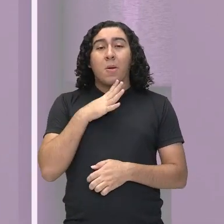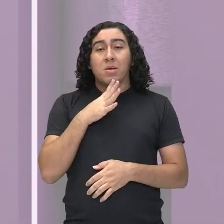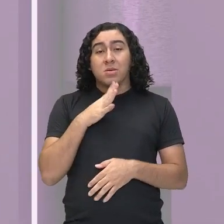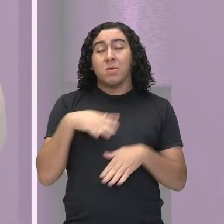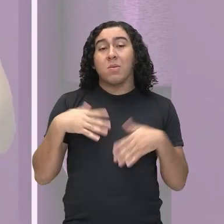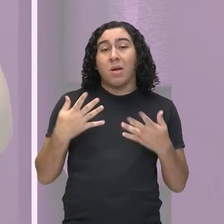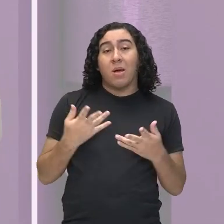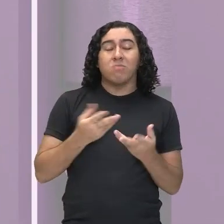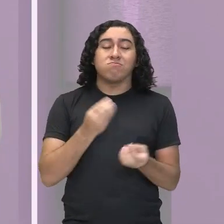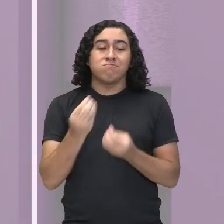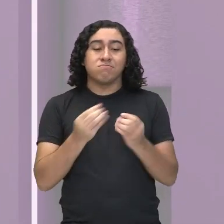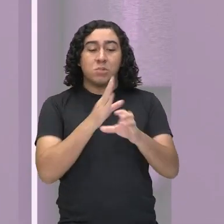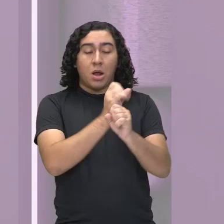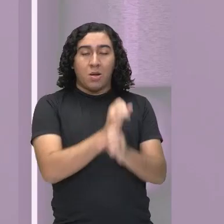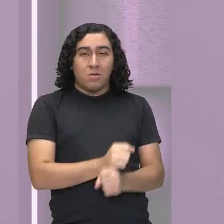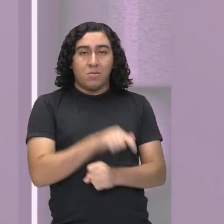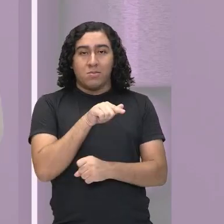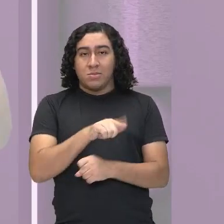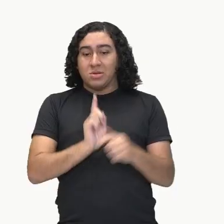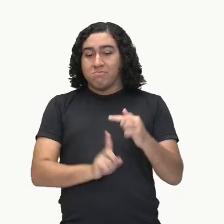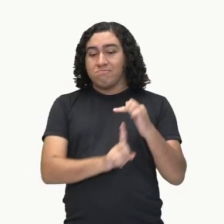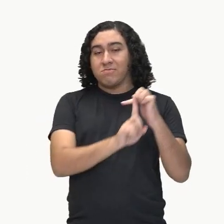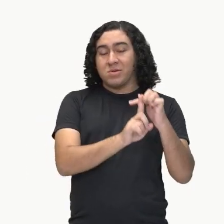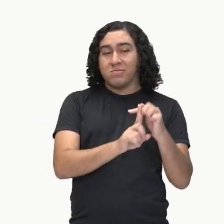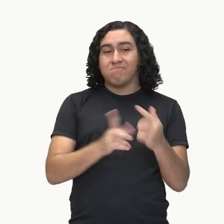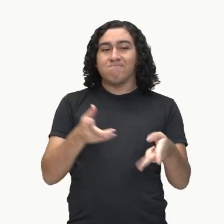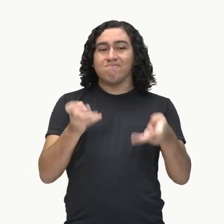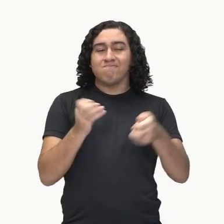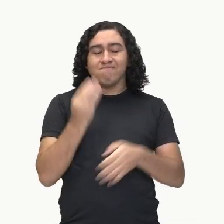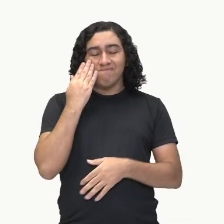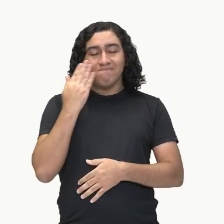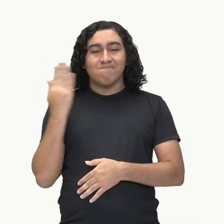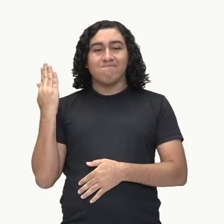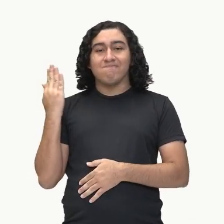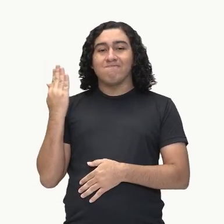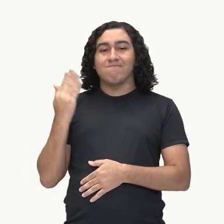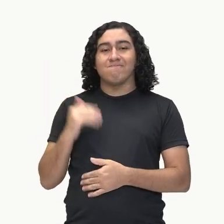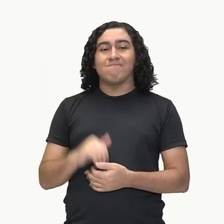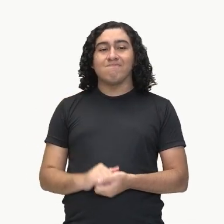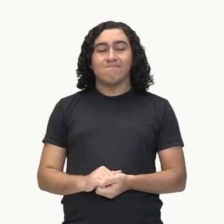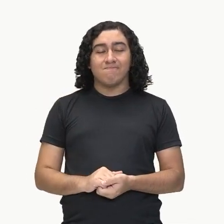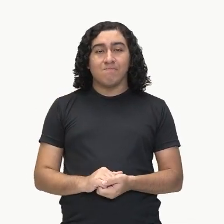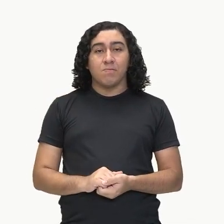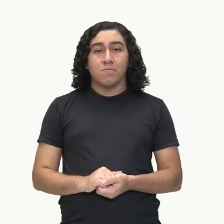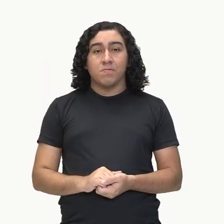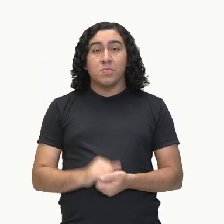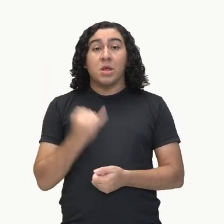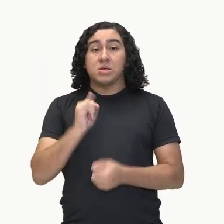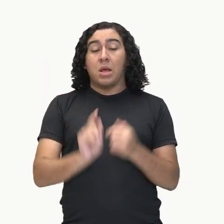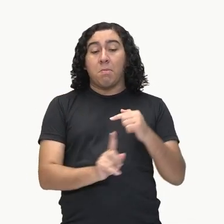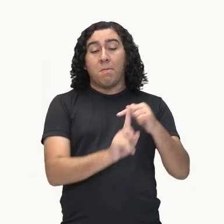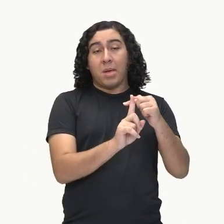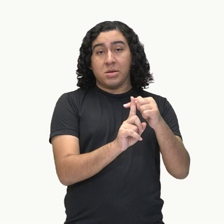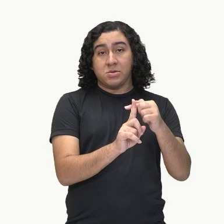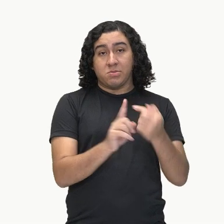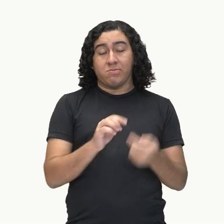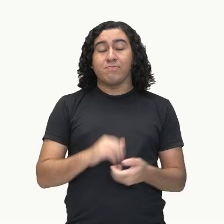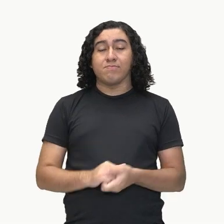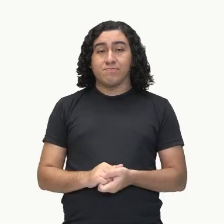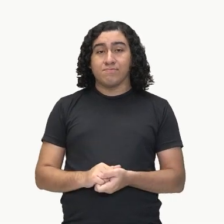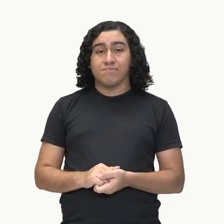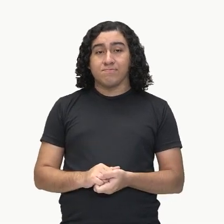se desenvolve essa adição. Observe a leitura na sua tela. Na adição de polinômios, o